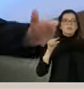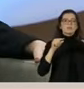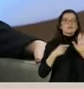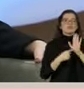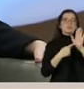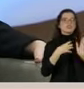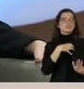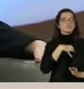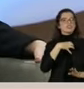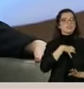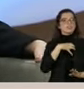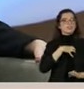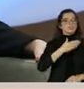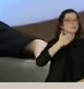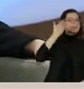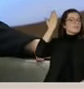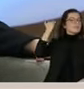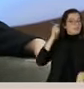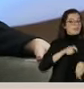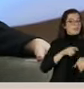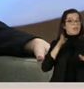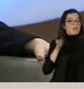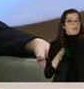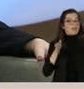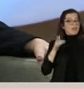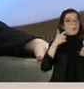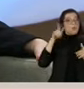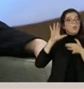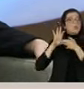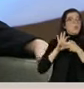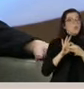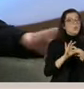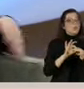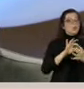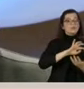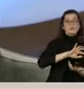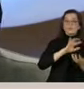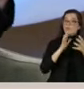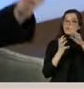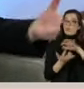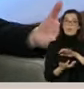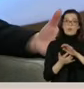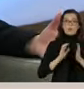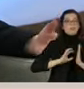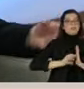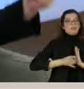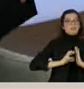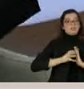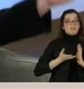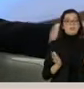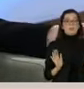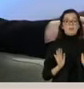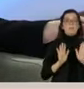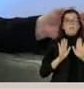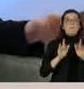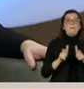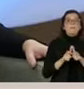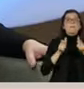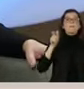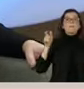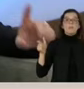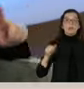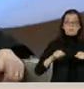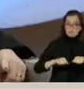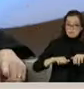nós estamos naquele momento discutindo uma mini reforma partidária eleitoral mais que a maioria absoluta dos senadores e